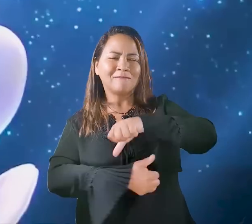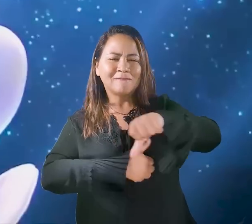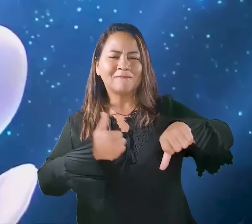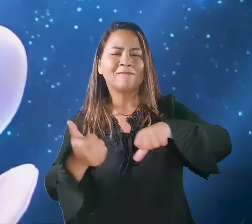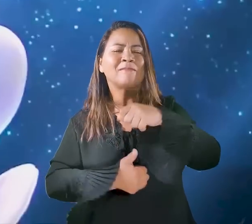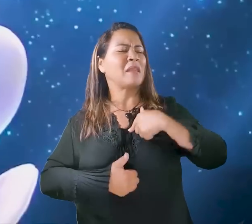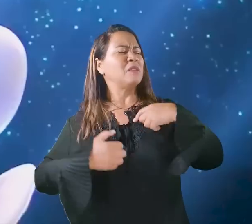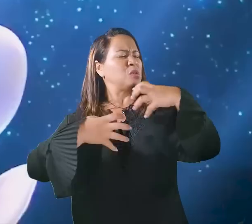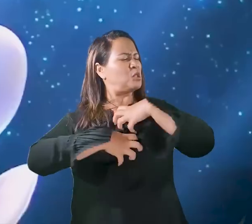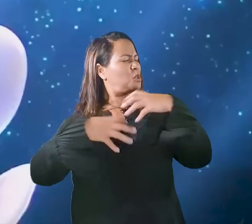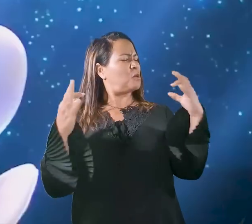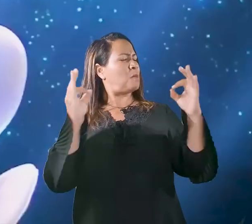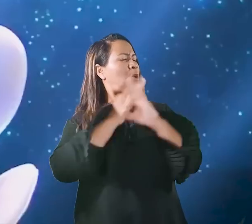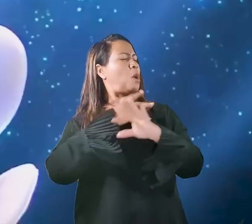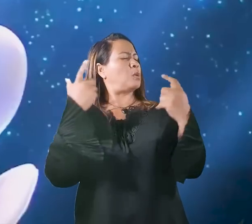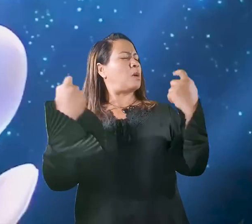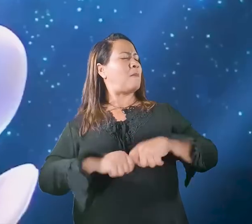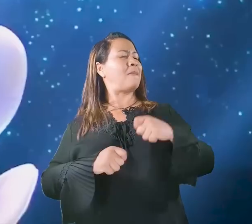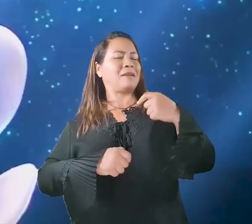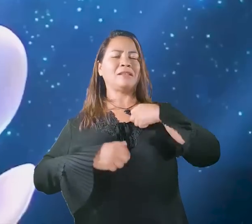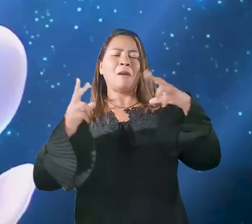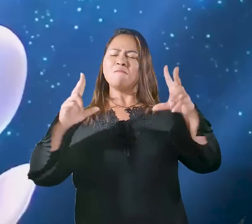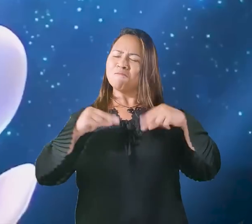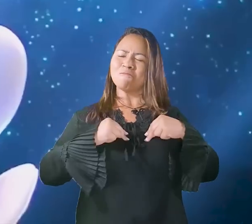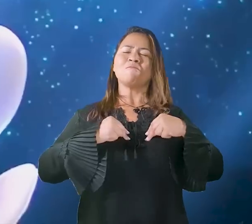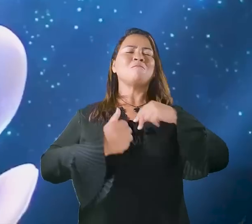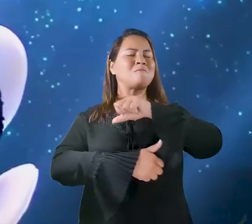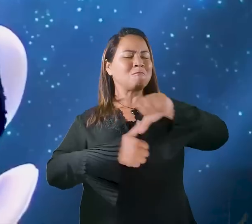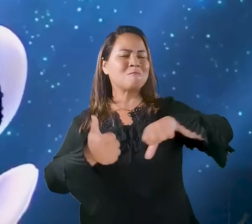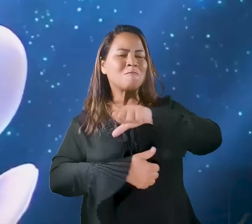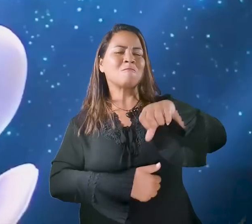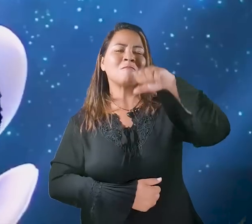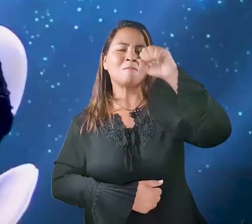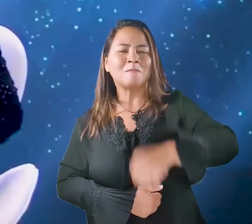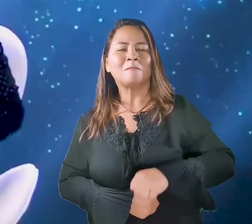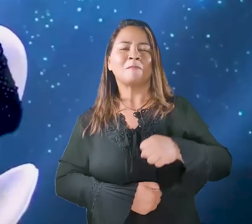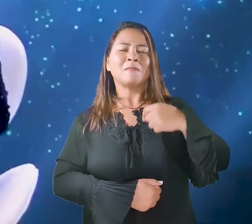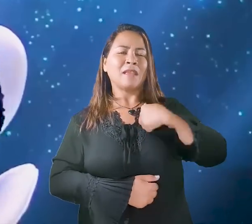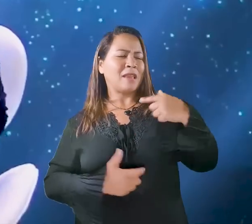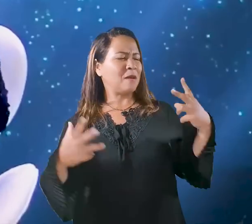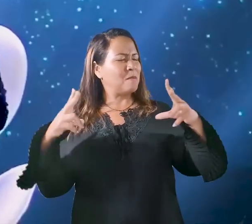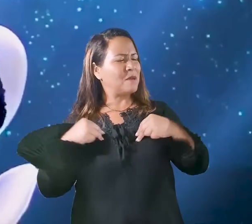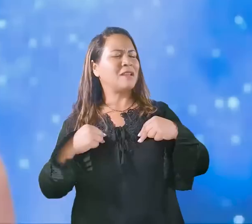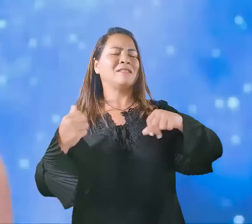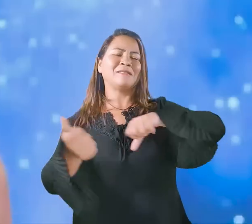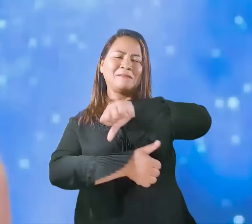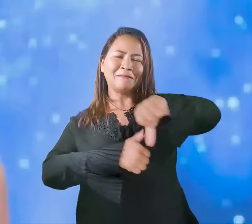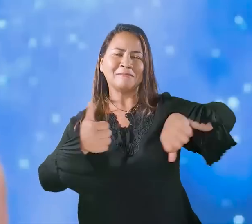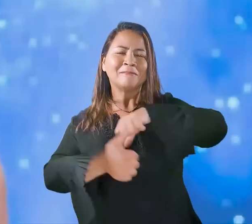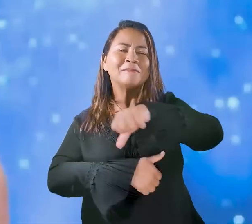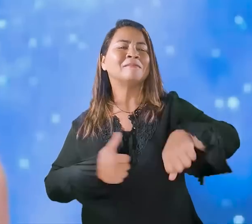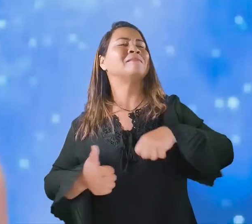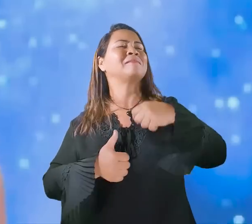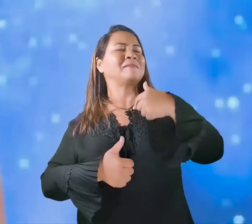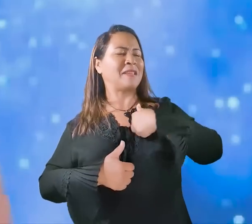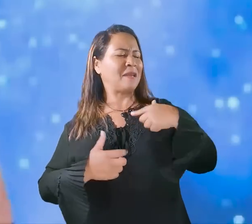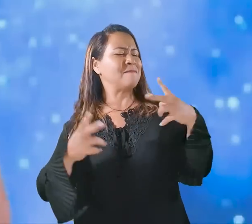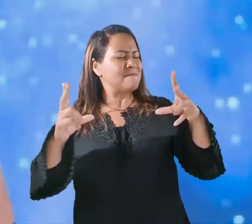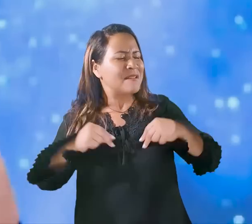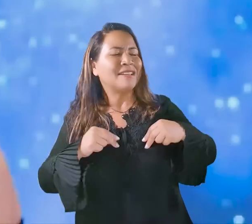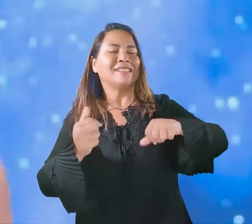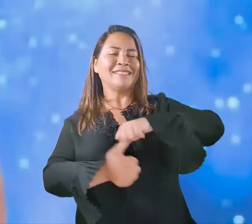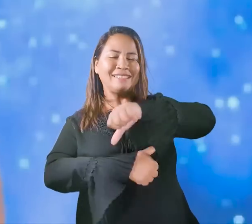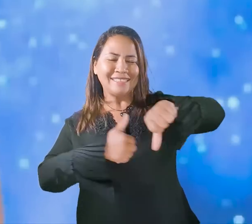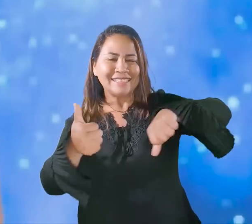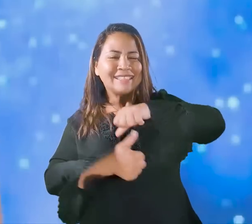pronto. Eu mereço mudar. É isso. Eu mereço mudar. Eu mereço mudar. Eu mereço a mudança. Eu